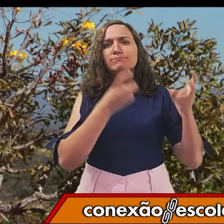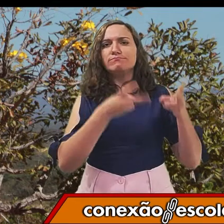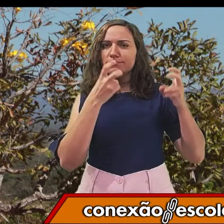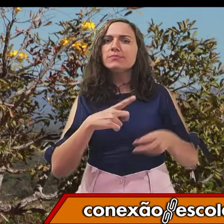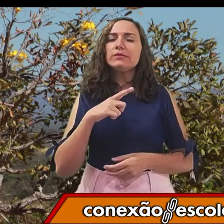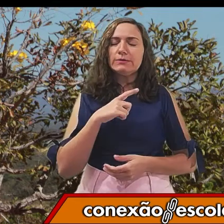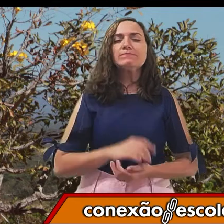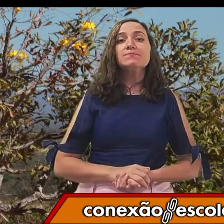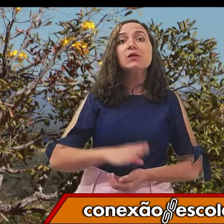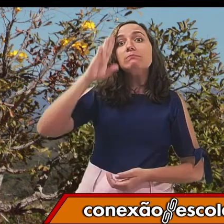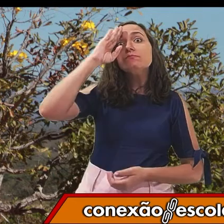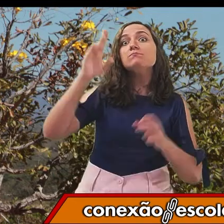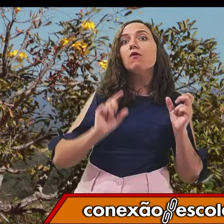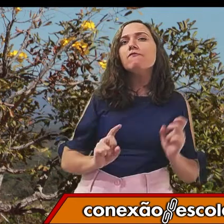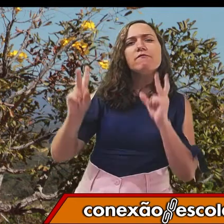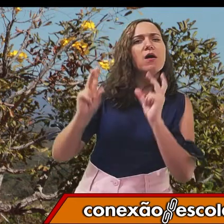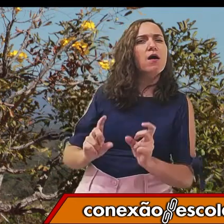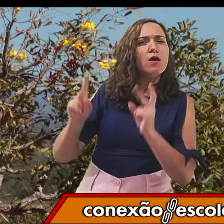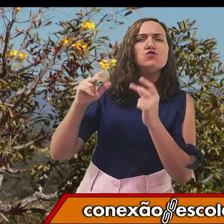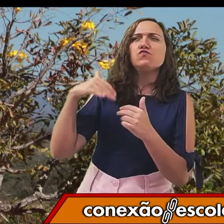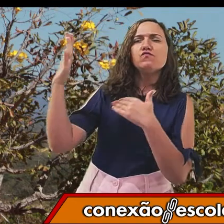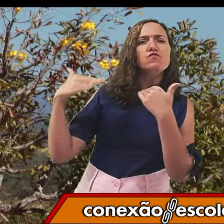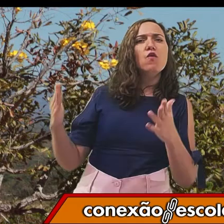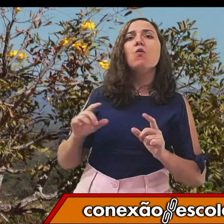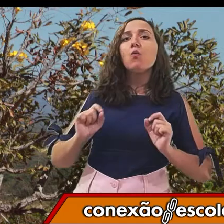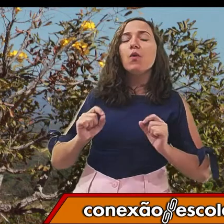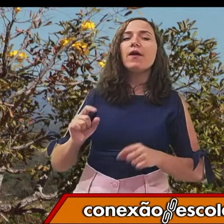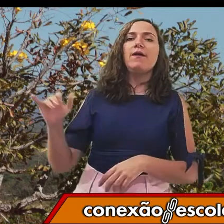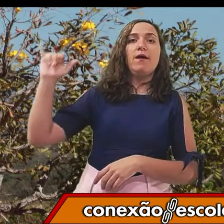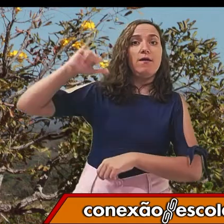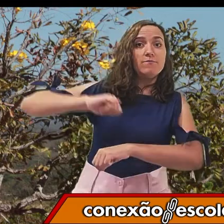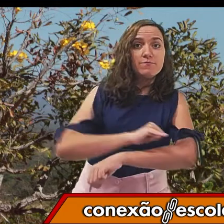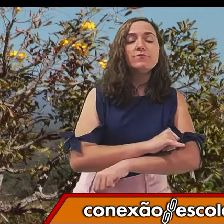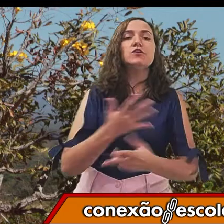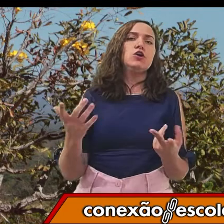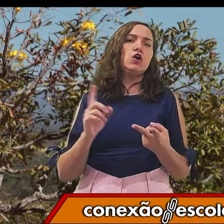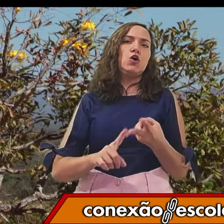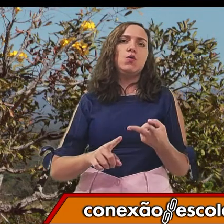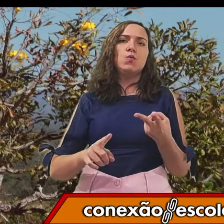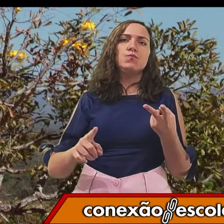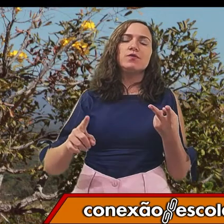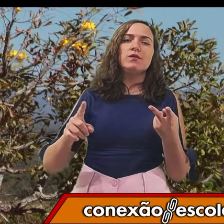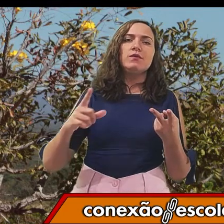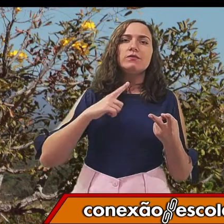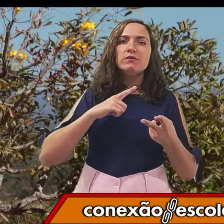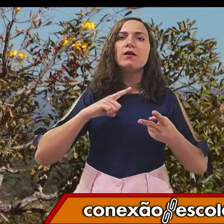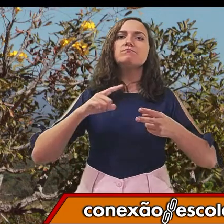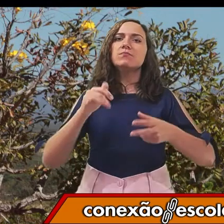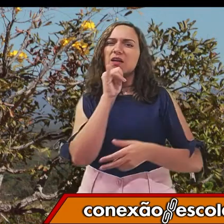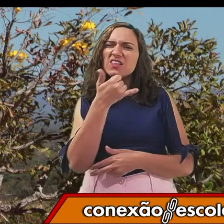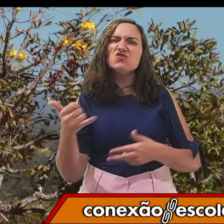de exportação estão entre as aeronaves, equipamentos elétricos, automóveis,